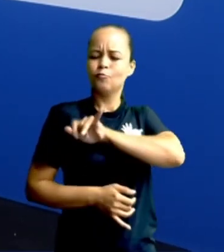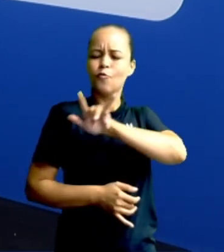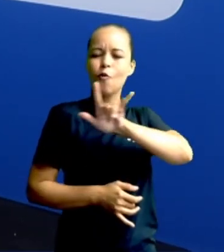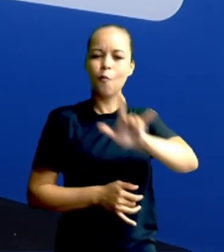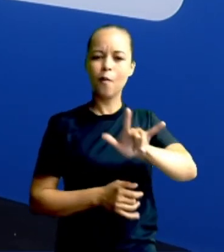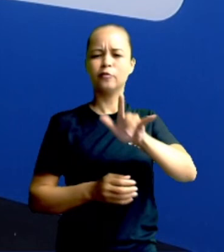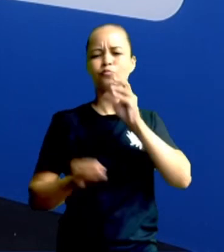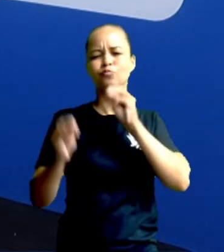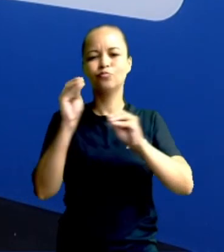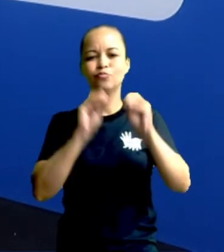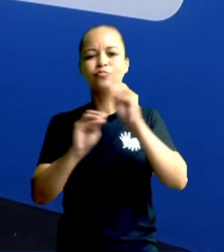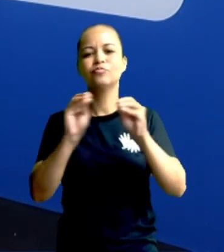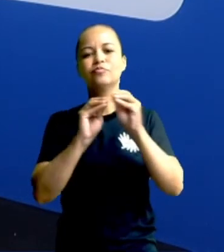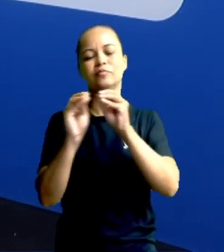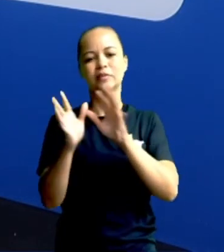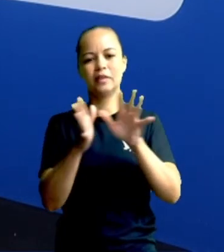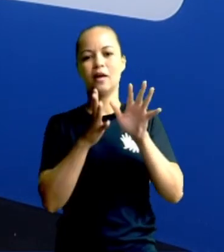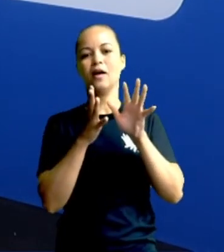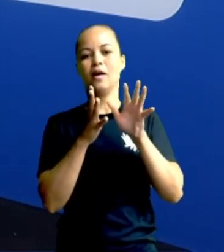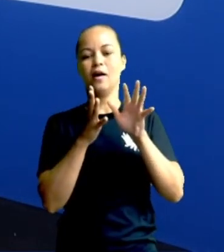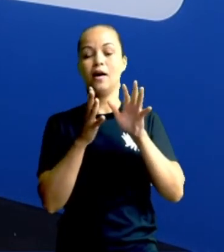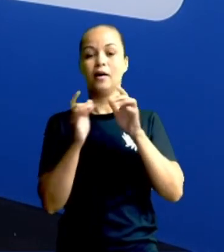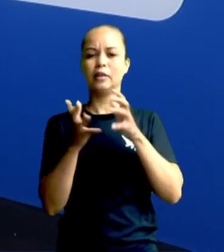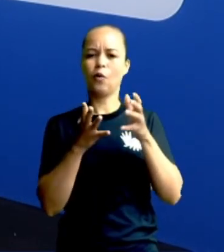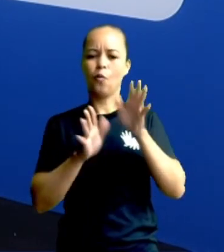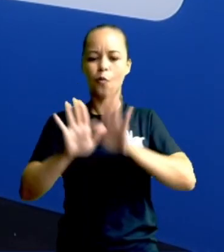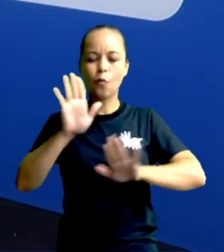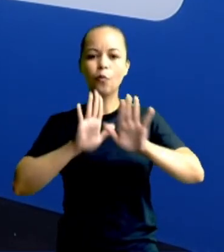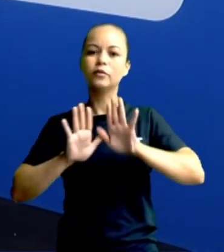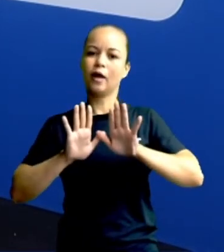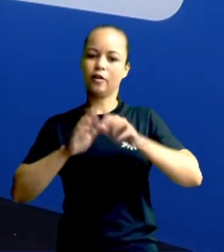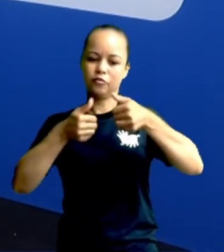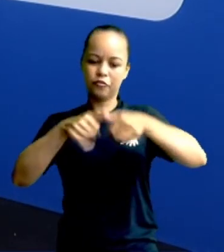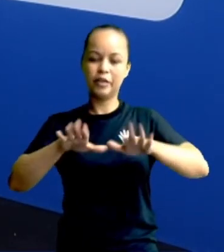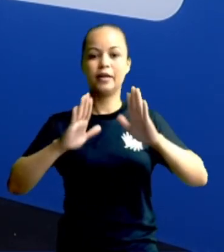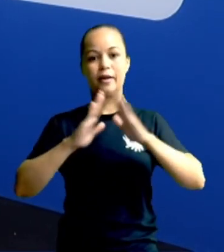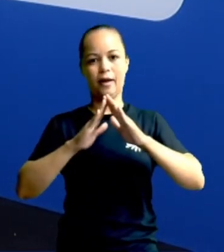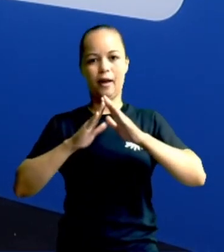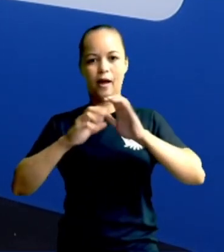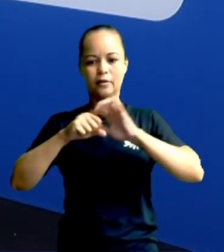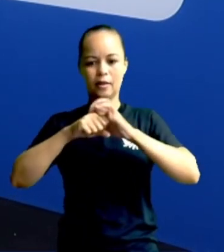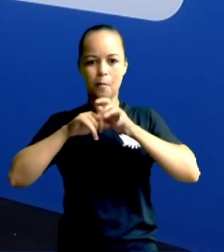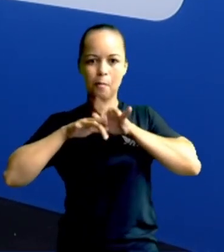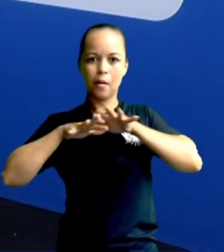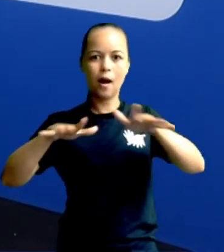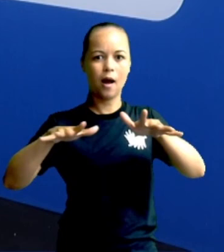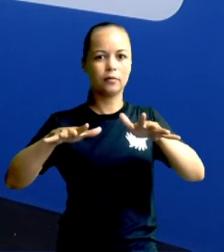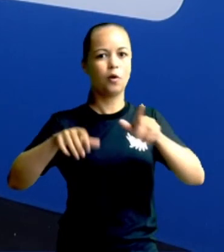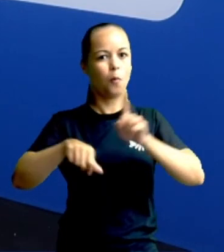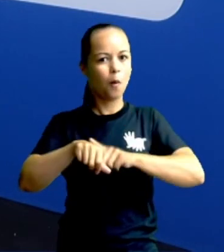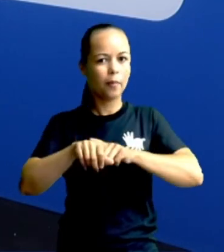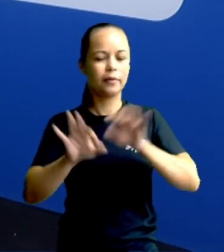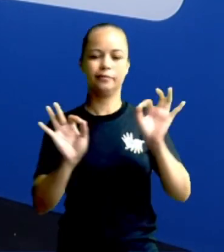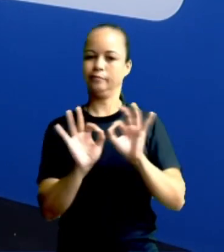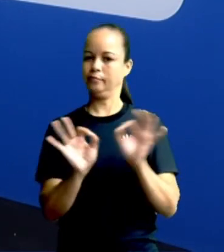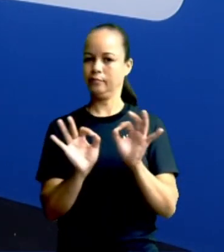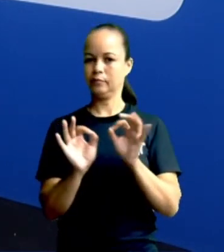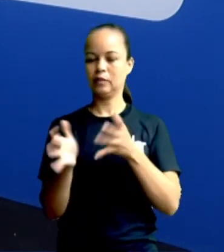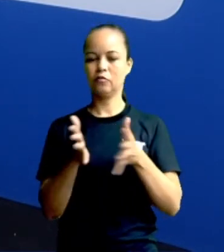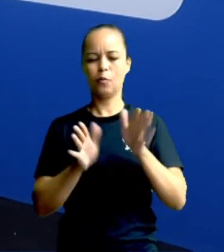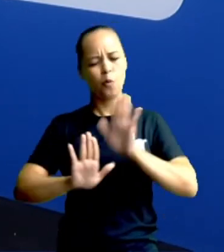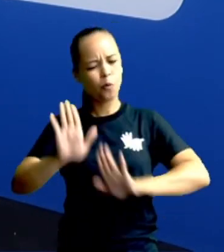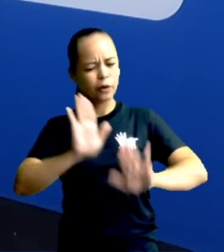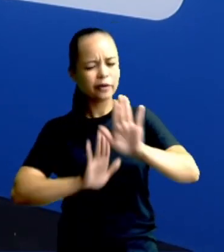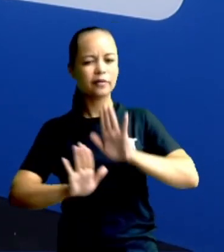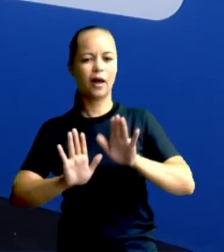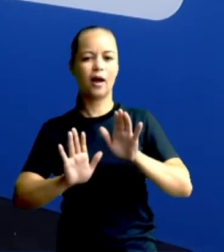vocês. Não aglomera. Toma cuidado, fique em casa. Não é hora ainda de aglomerar. Tá certo? Vamos se